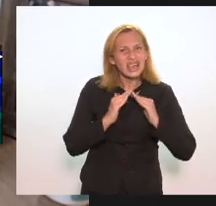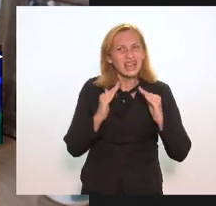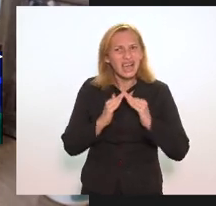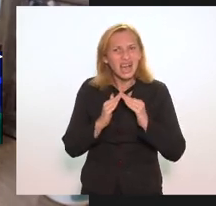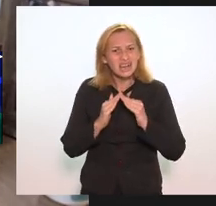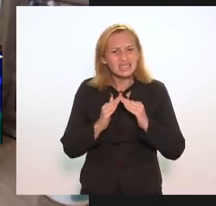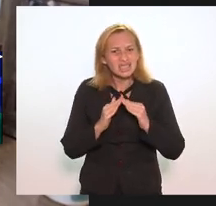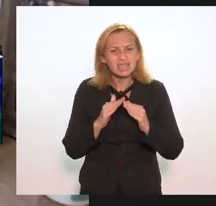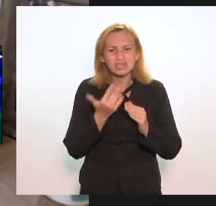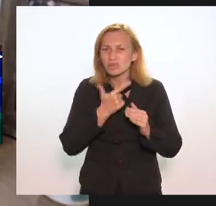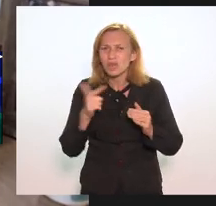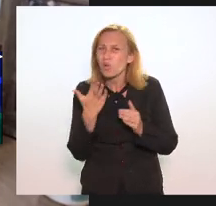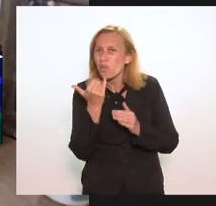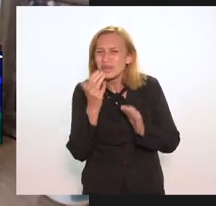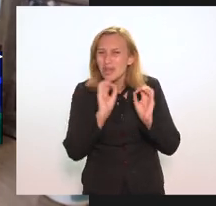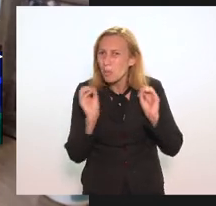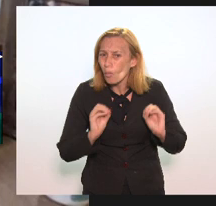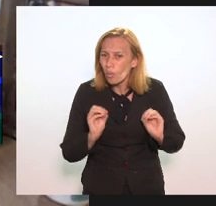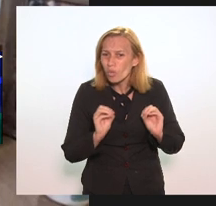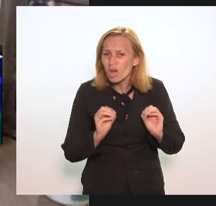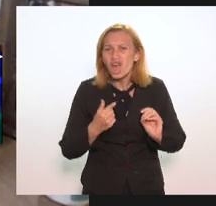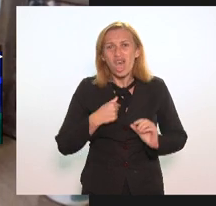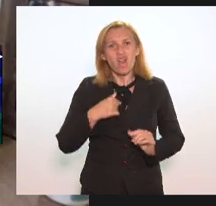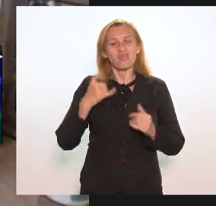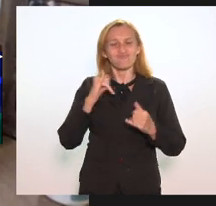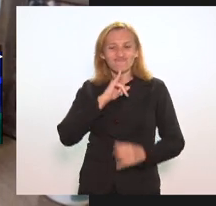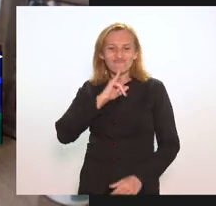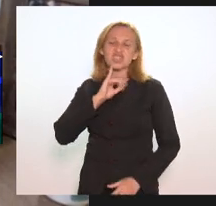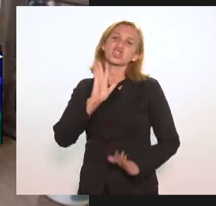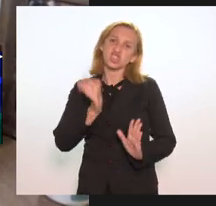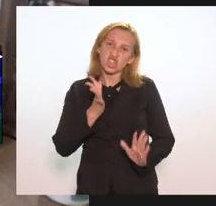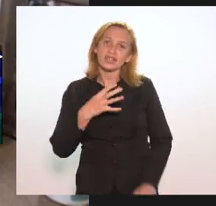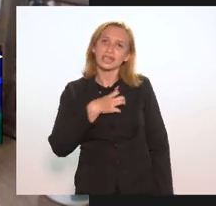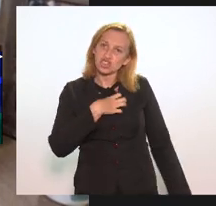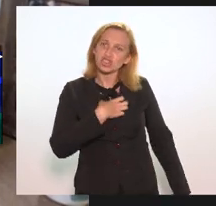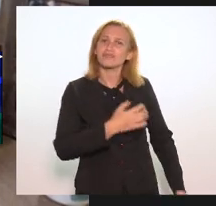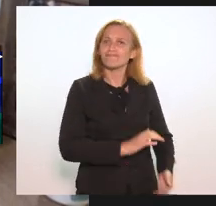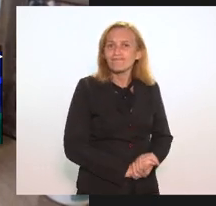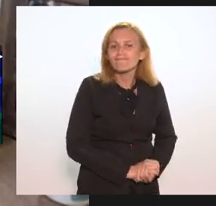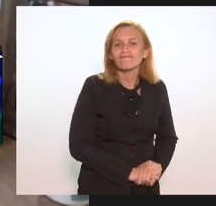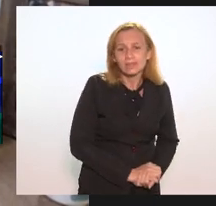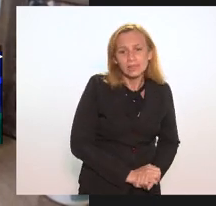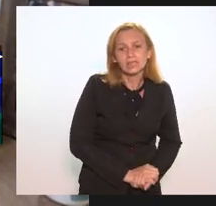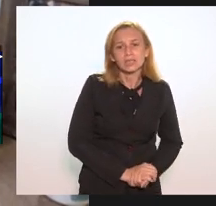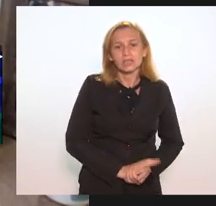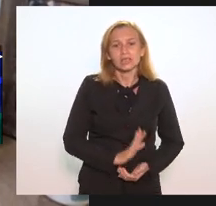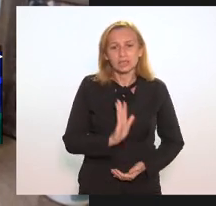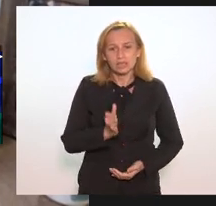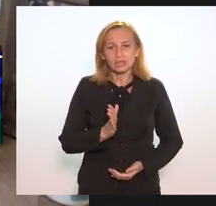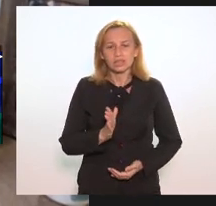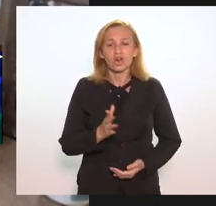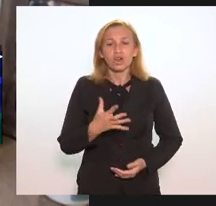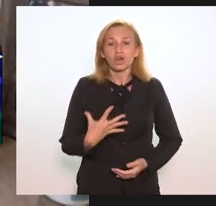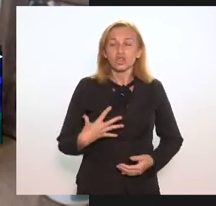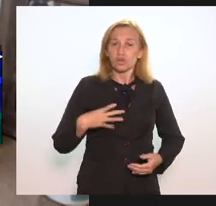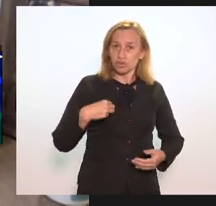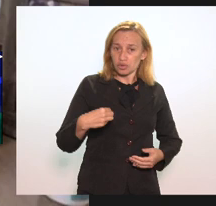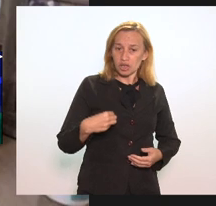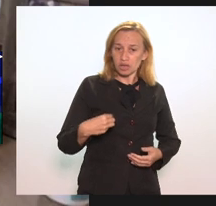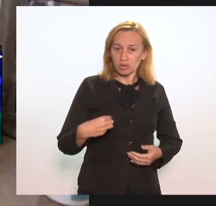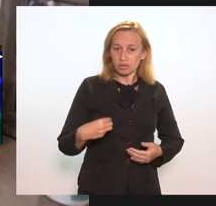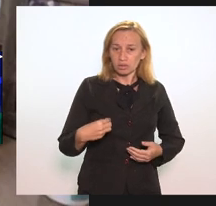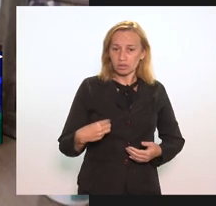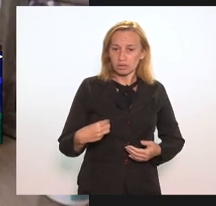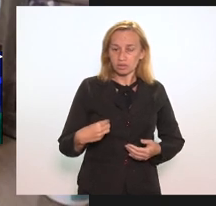residência não tem de comer eu infelizmente já passei por isto estou filho de uma pastilha na empregada